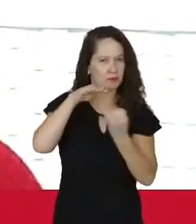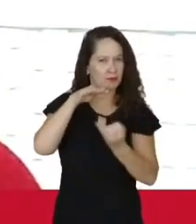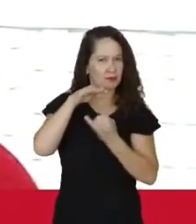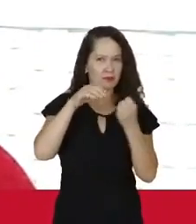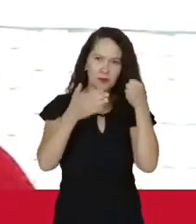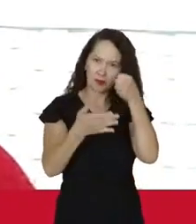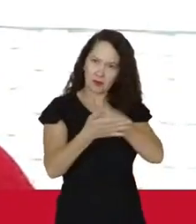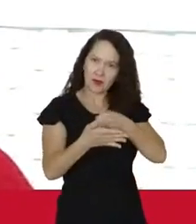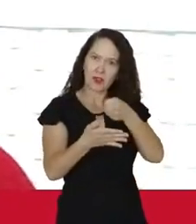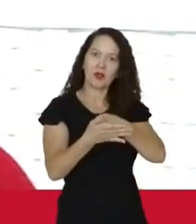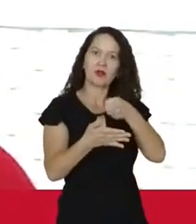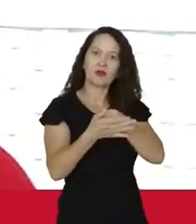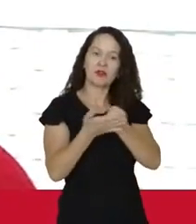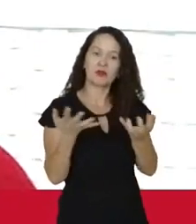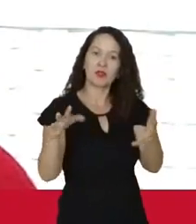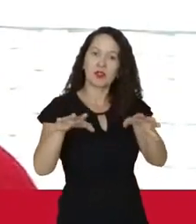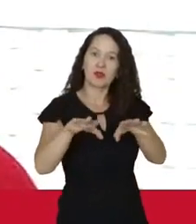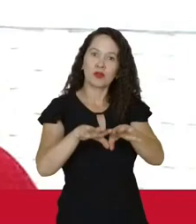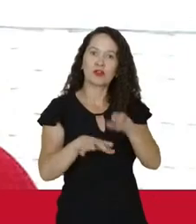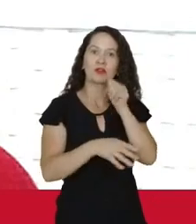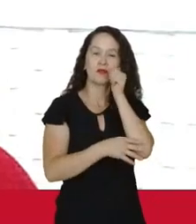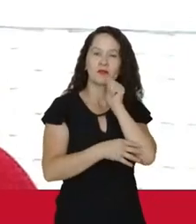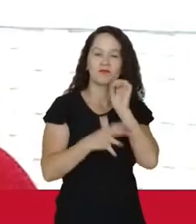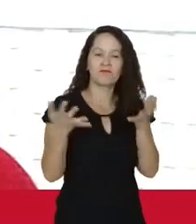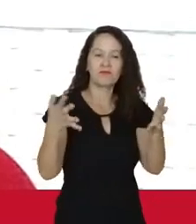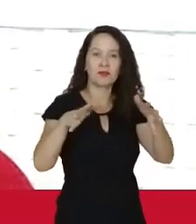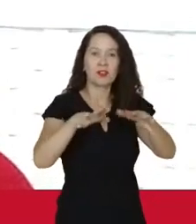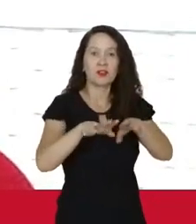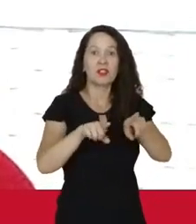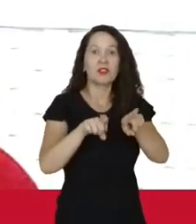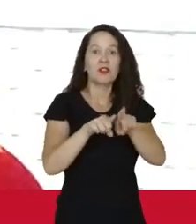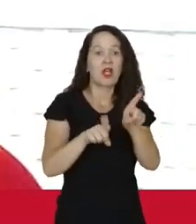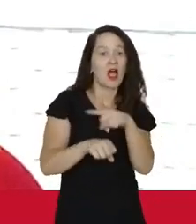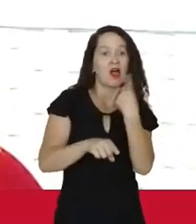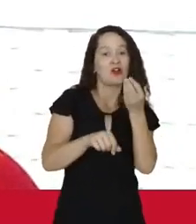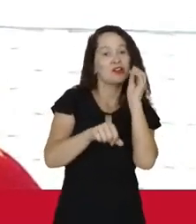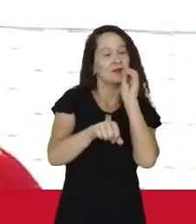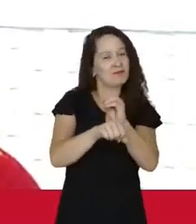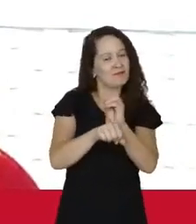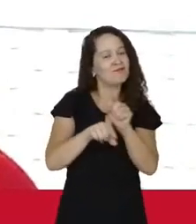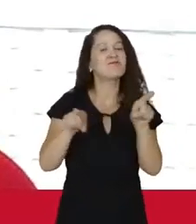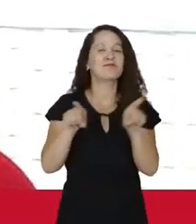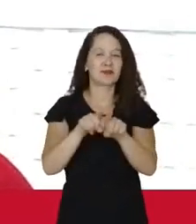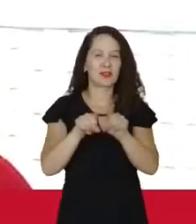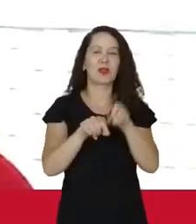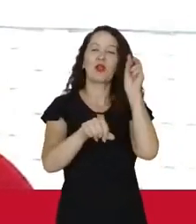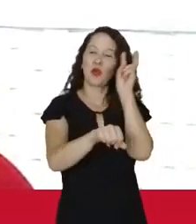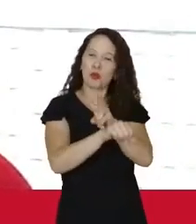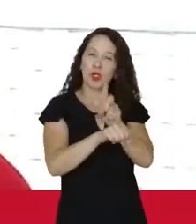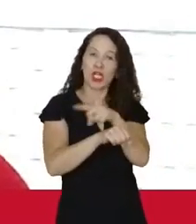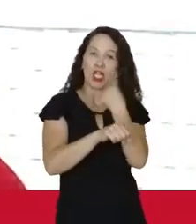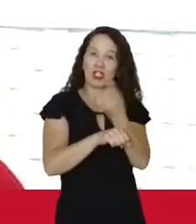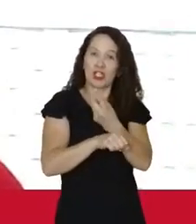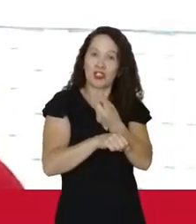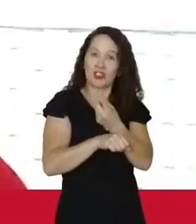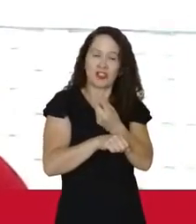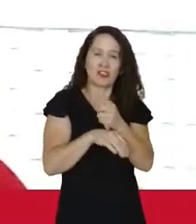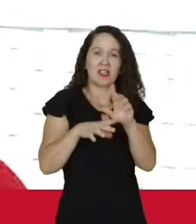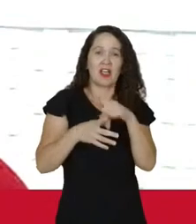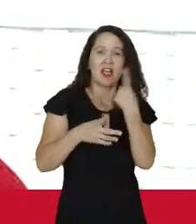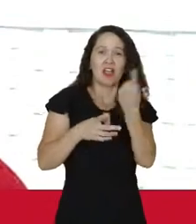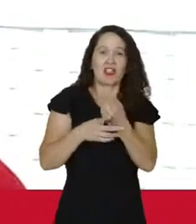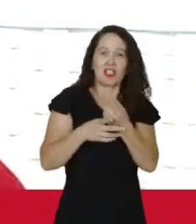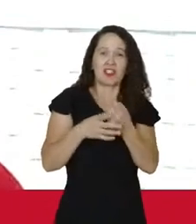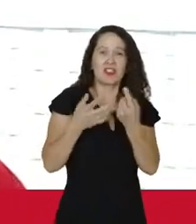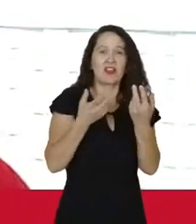pela luta para a inclusão das mulheres. E essa inclusão inclui a nossa proteção também, porque nós somos alvo, porque nós somos